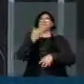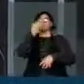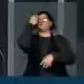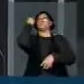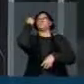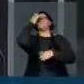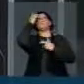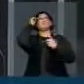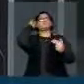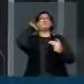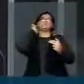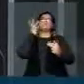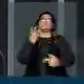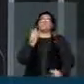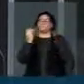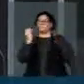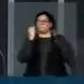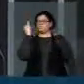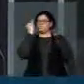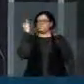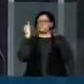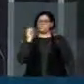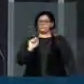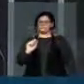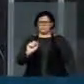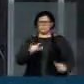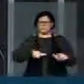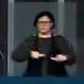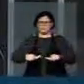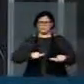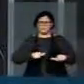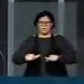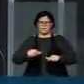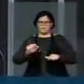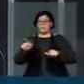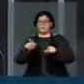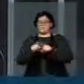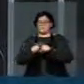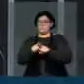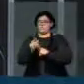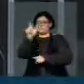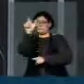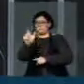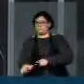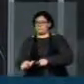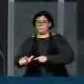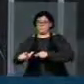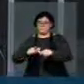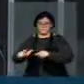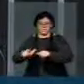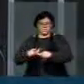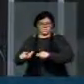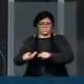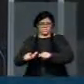algo fundamental, o trabalho e o trabalhador. Eu que na minha